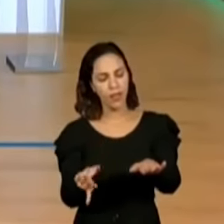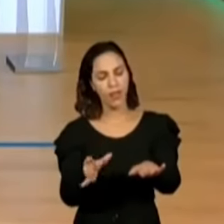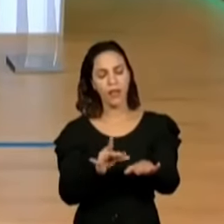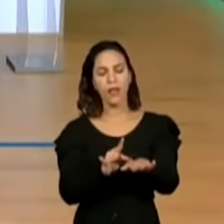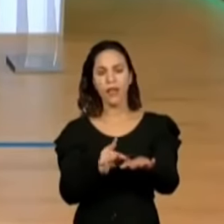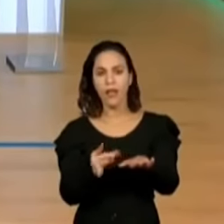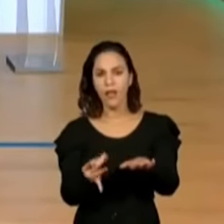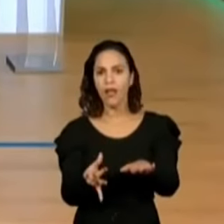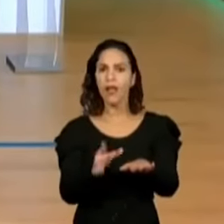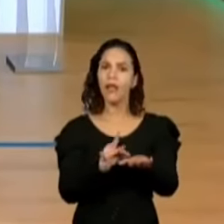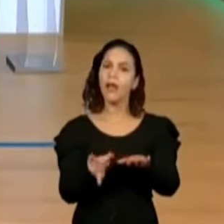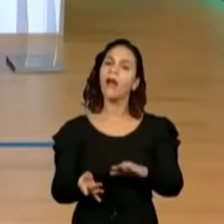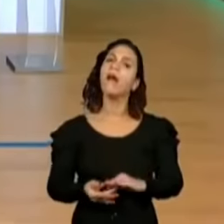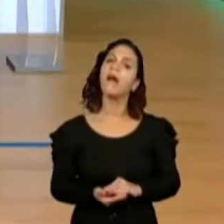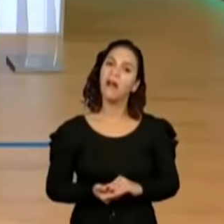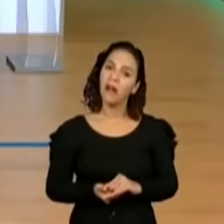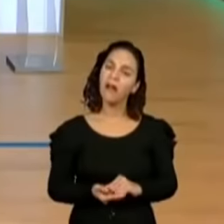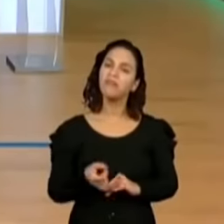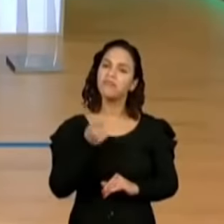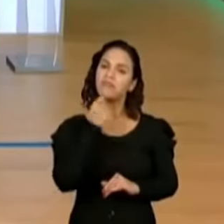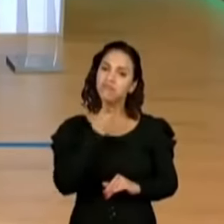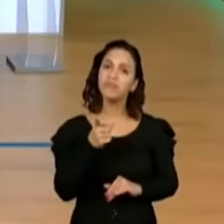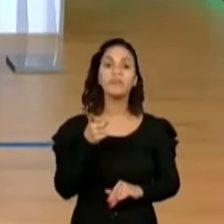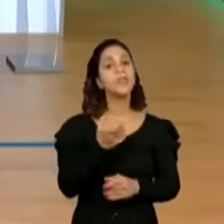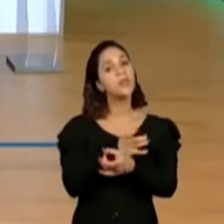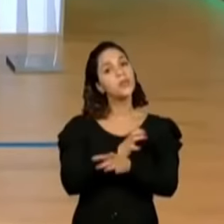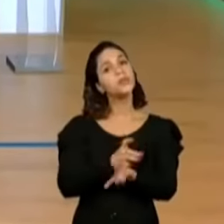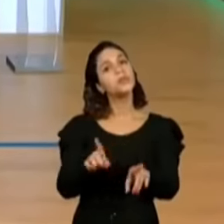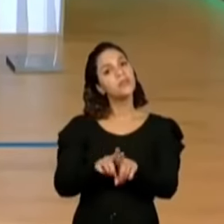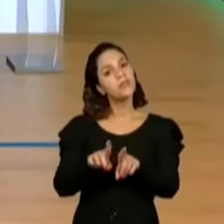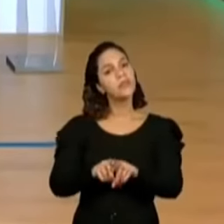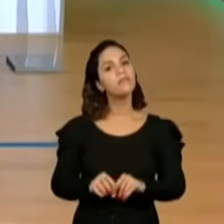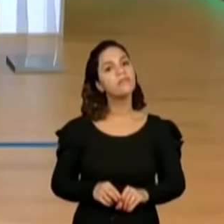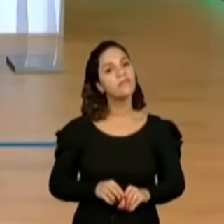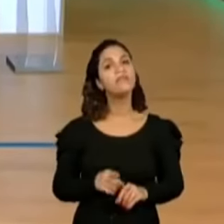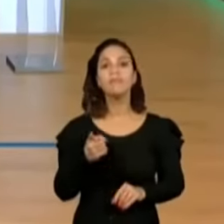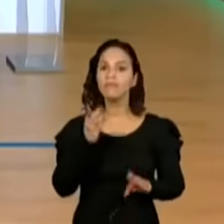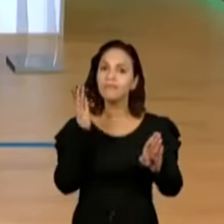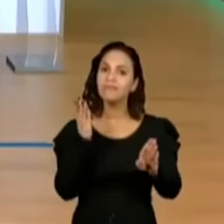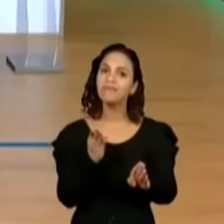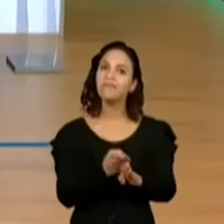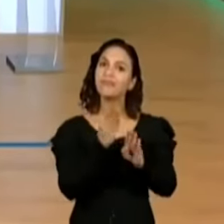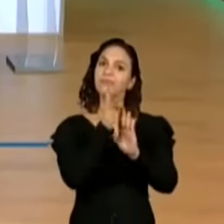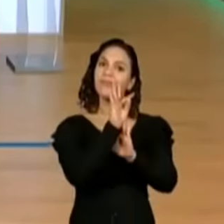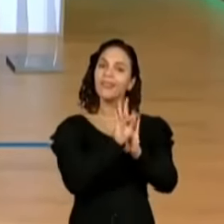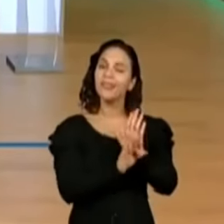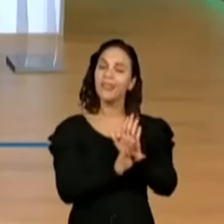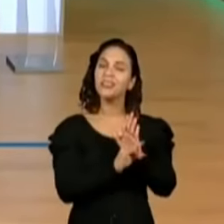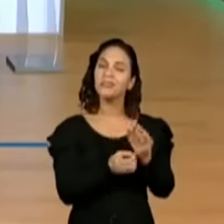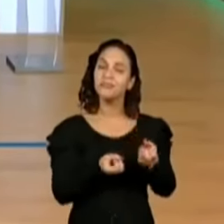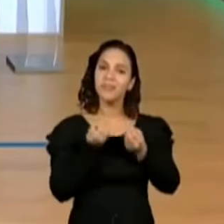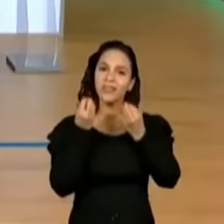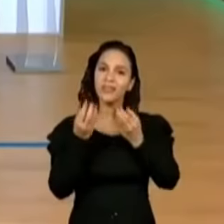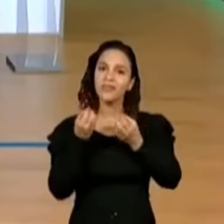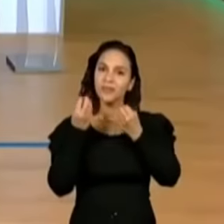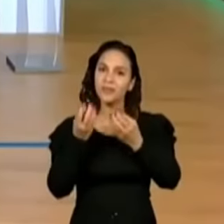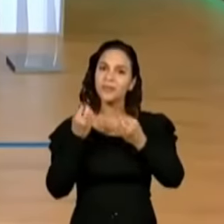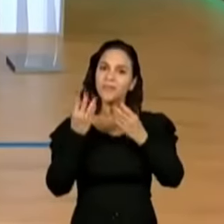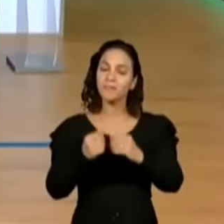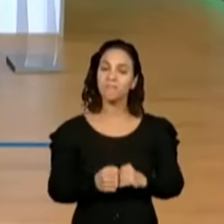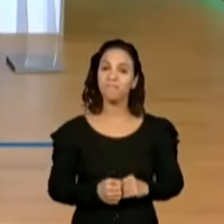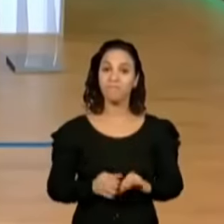pele ali. Então, os ossos também se renovam, assim como a pele. Descobrimos isso na leitura desse texto. Sim. E a proposta